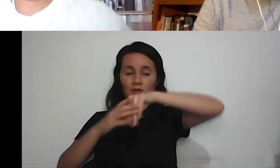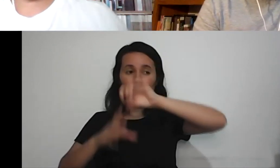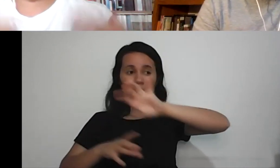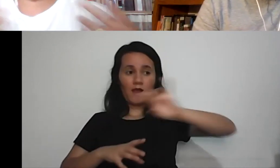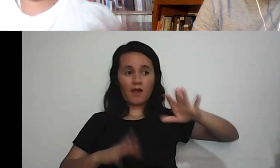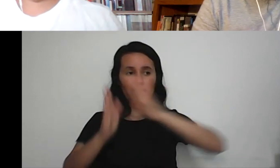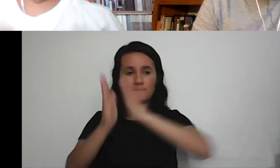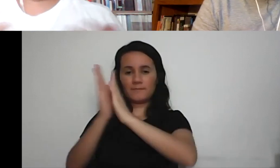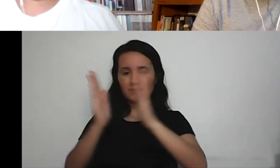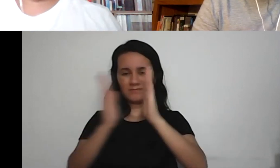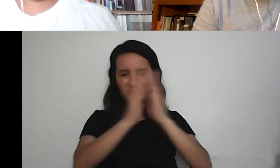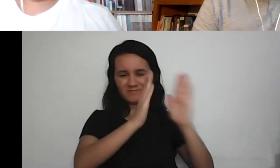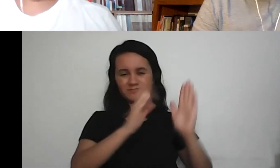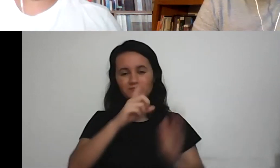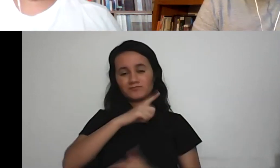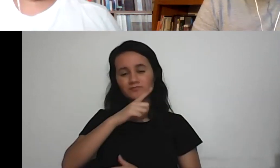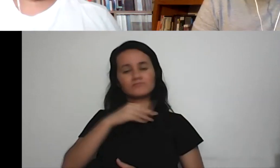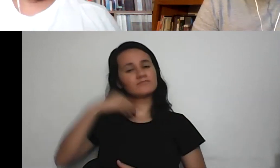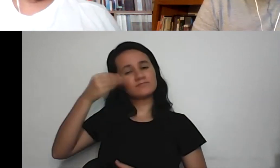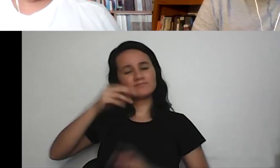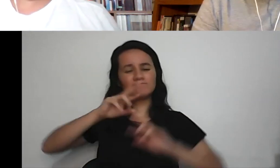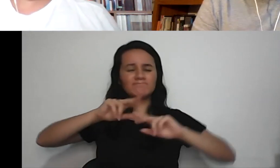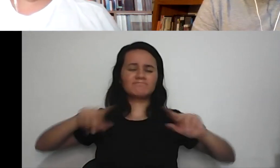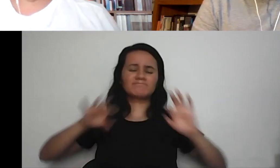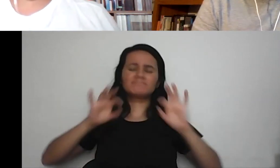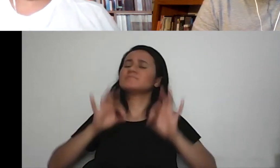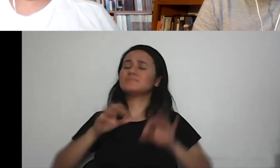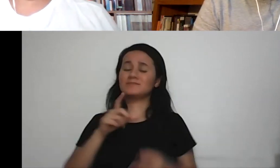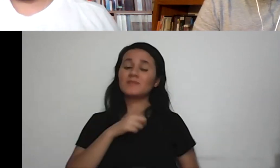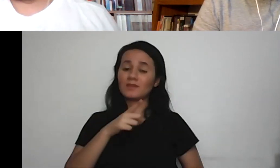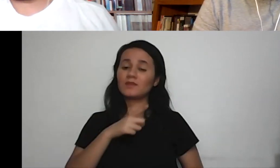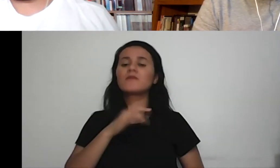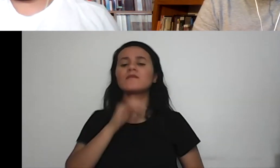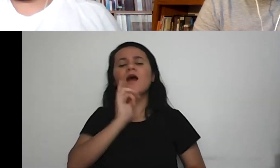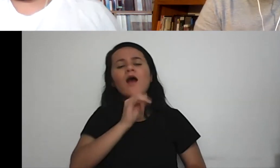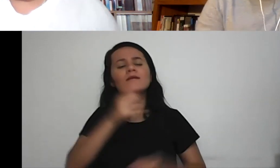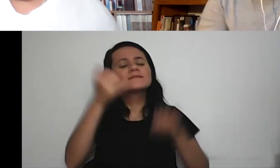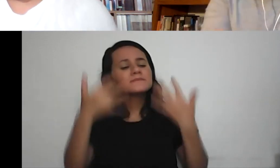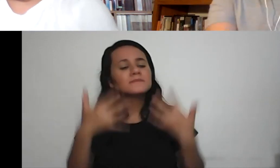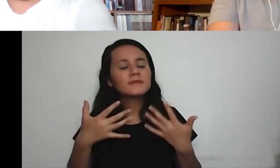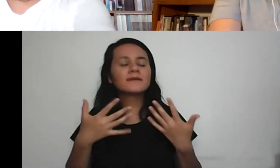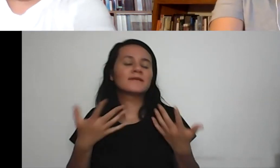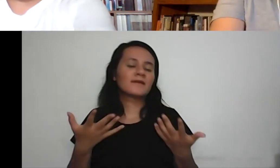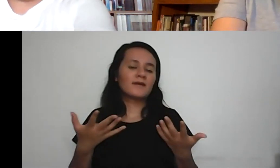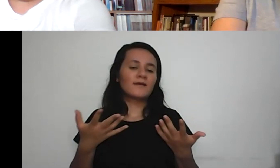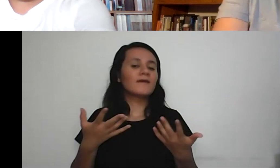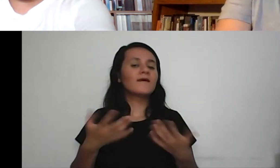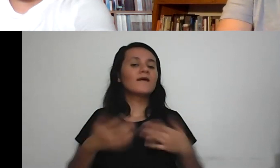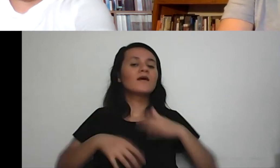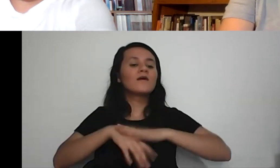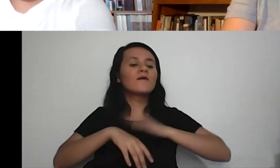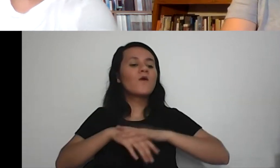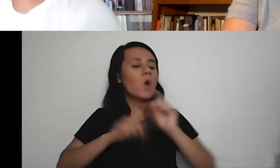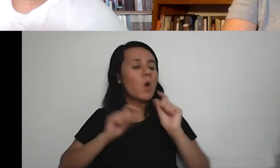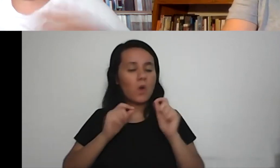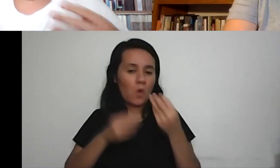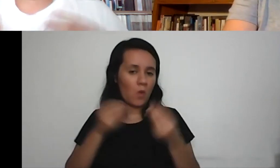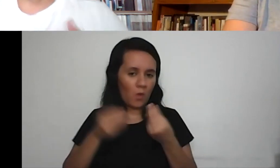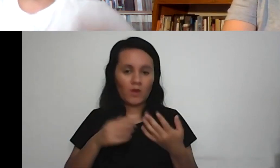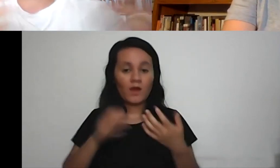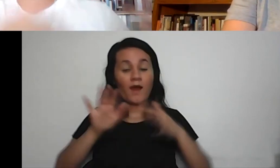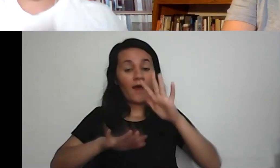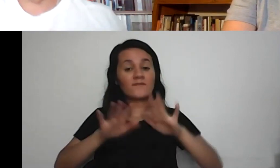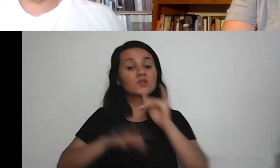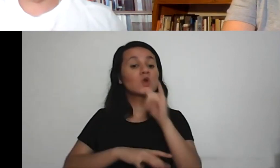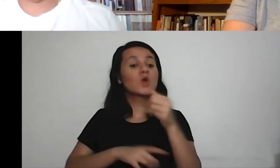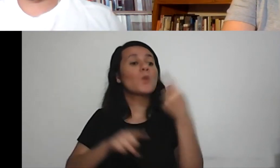ter sempre muitas experiências, né, para contar, assim, do que funciona, né, e talvez até de contar